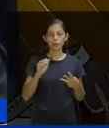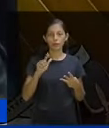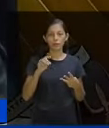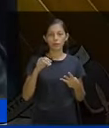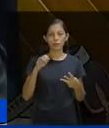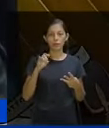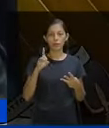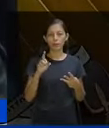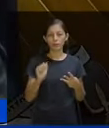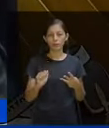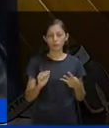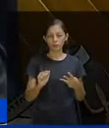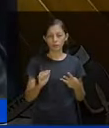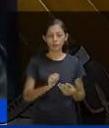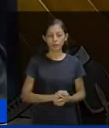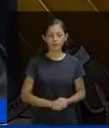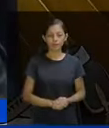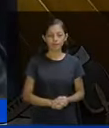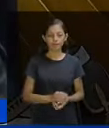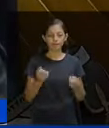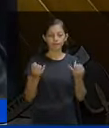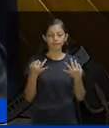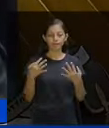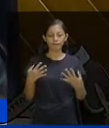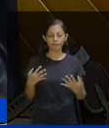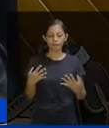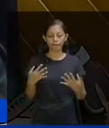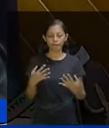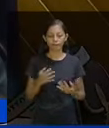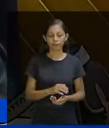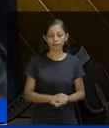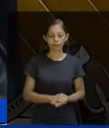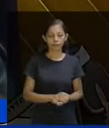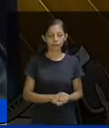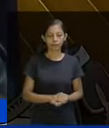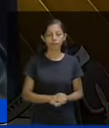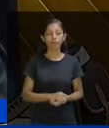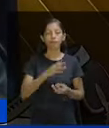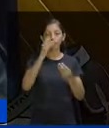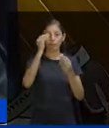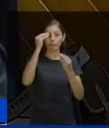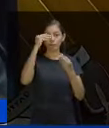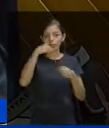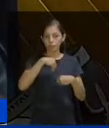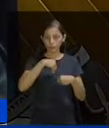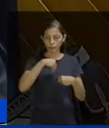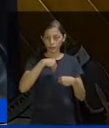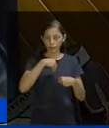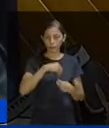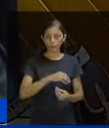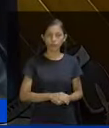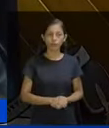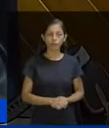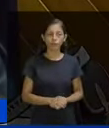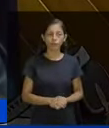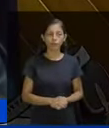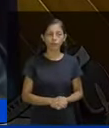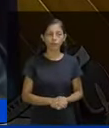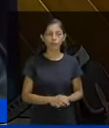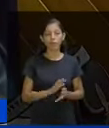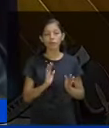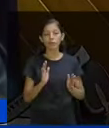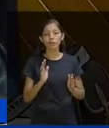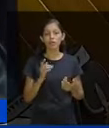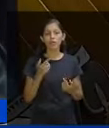restou suficientemente demonstrado nos autos que sua desistência da candidatura não se deu com o intuito de fraudar